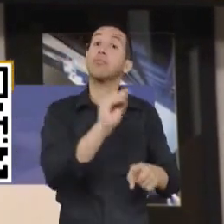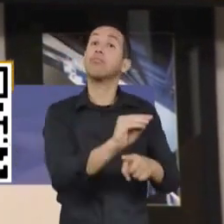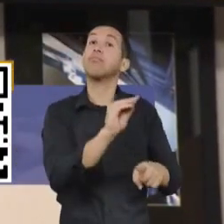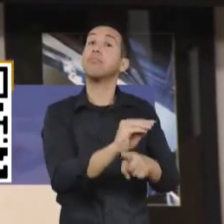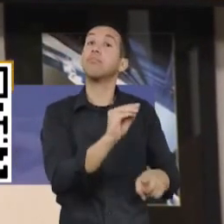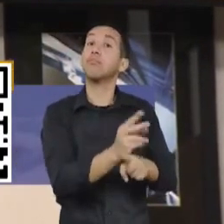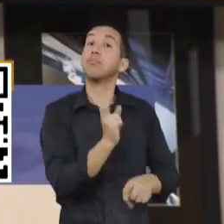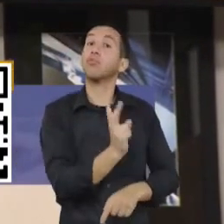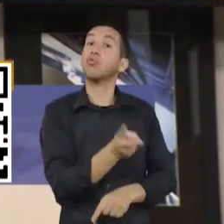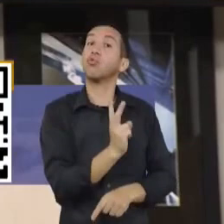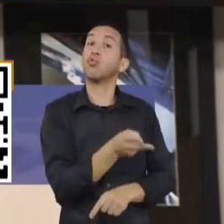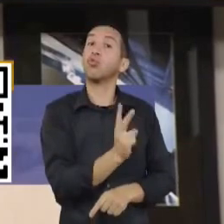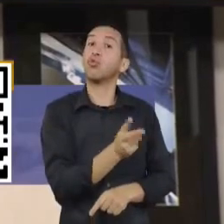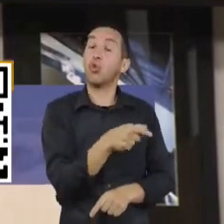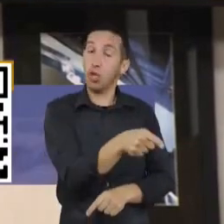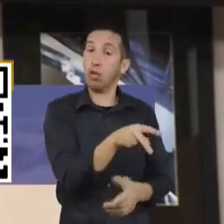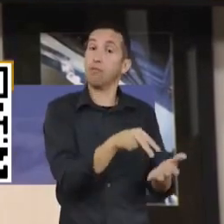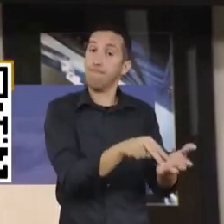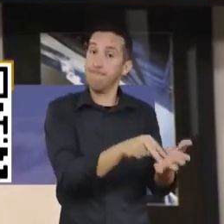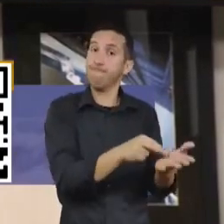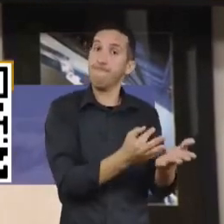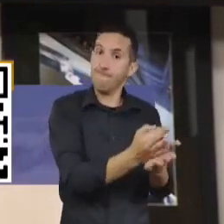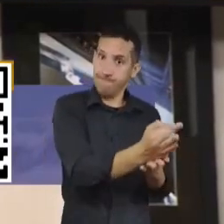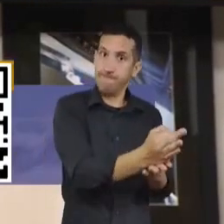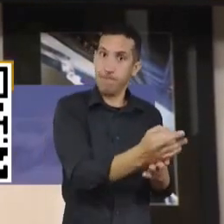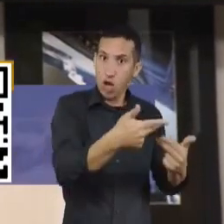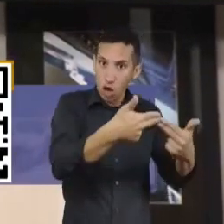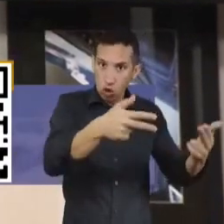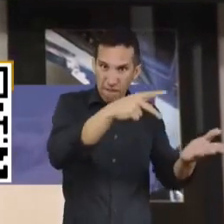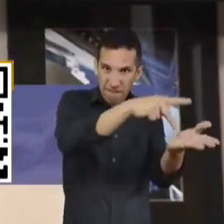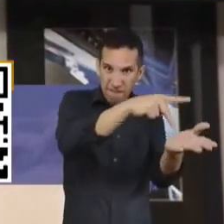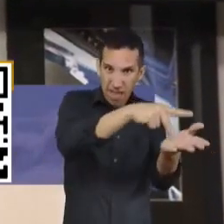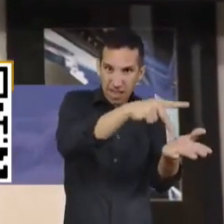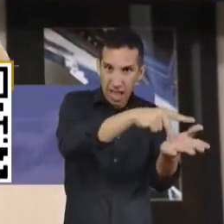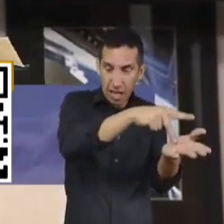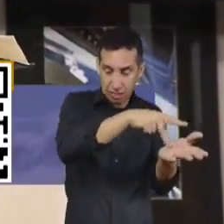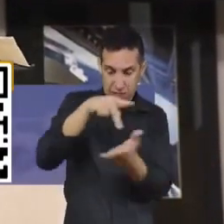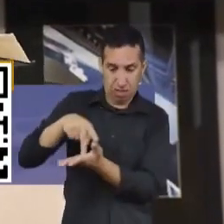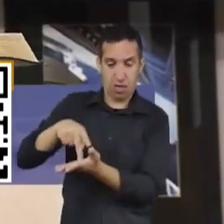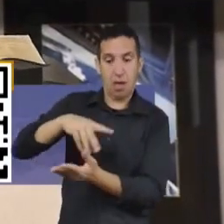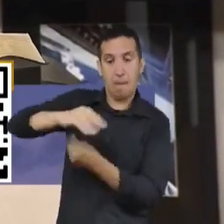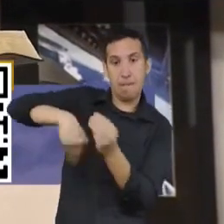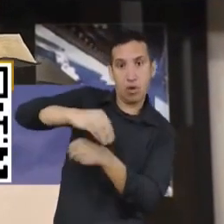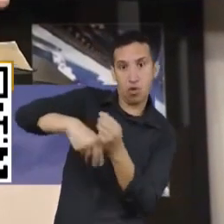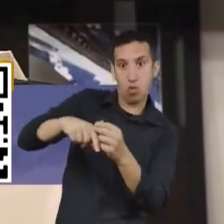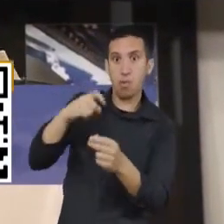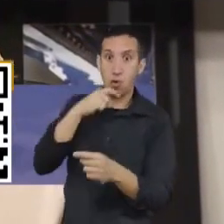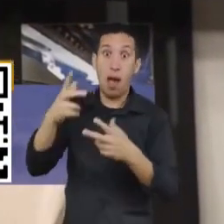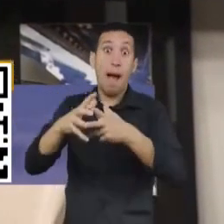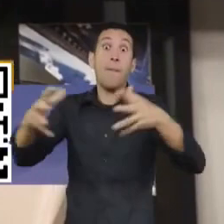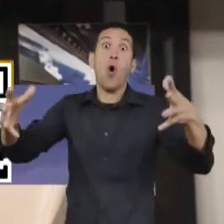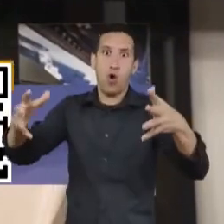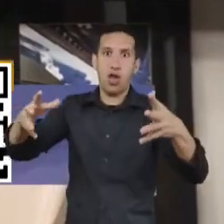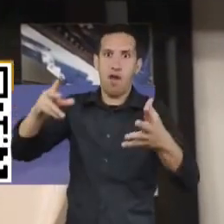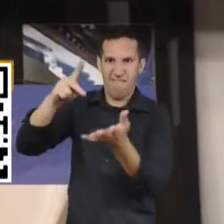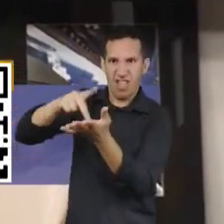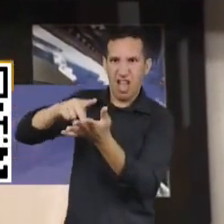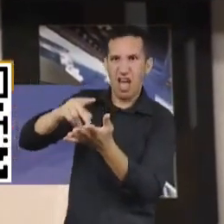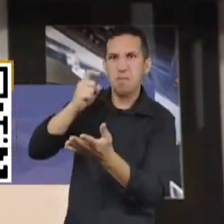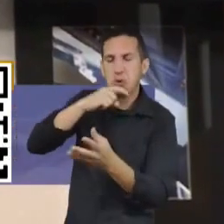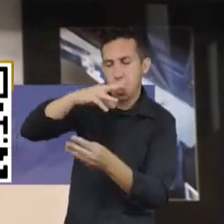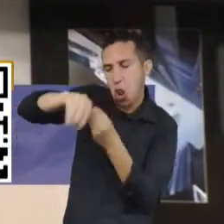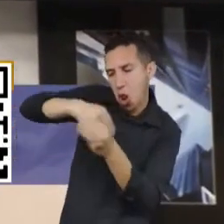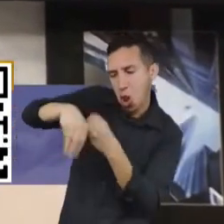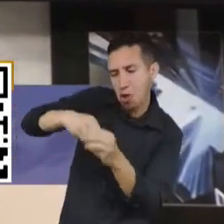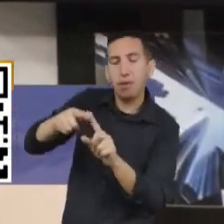Manteve o seu povo fiel e as verdades intactas as verdades foram contaminadas e pisadas por um grande grupo mas não